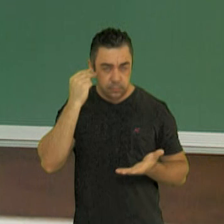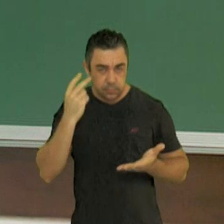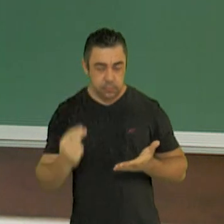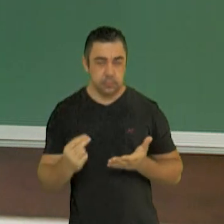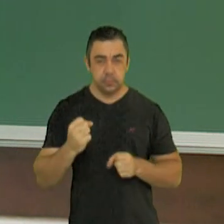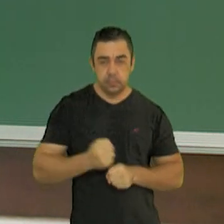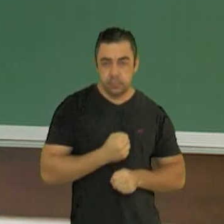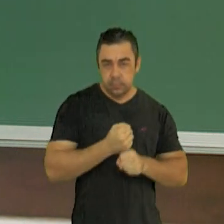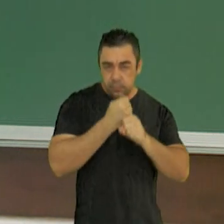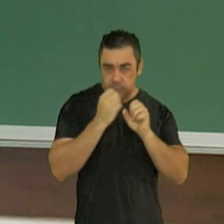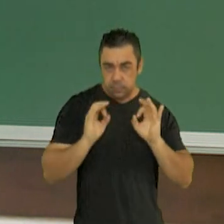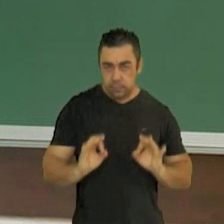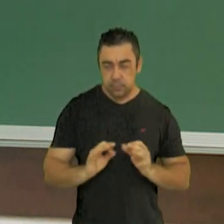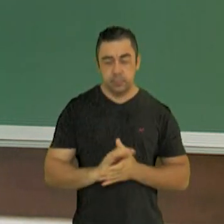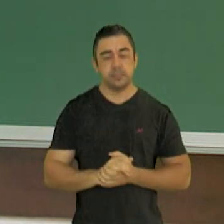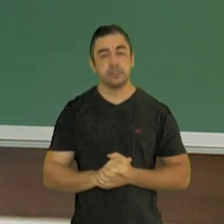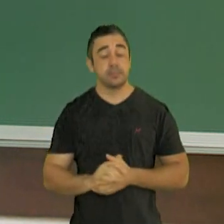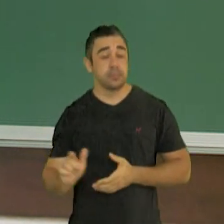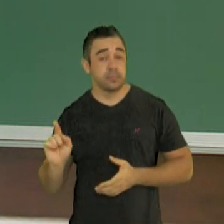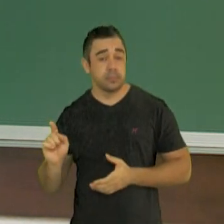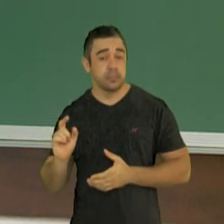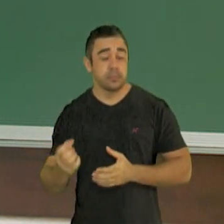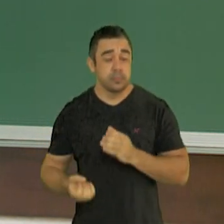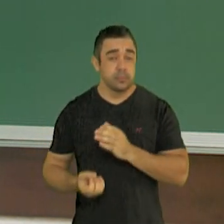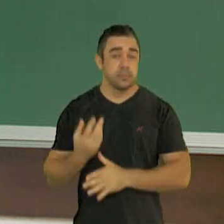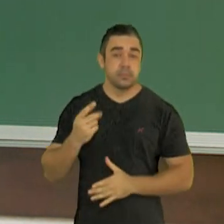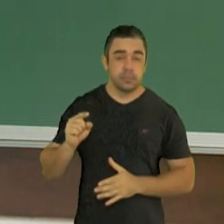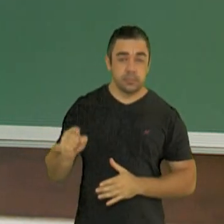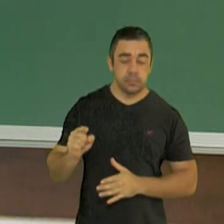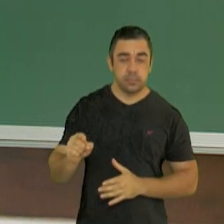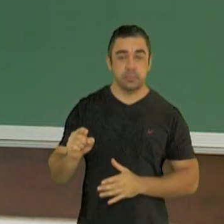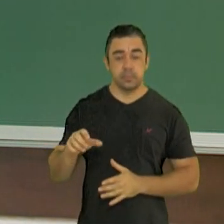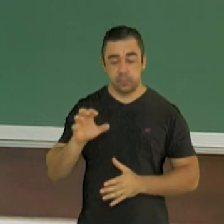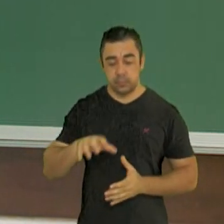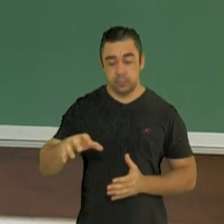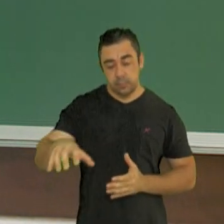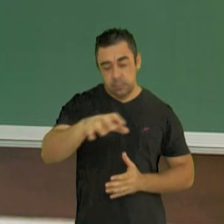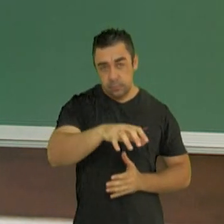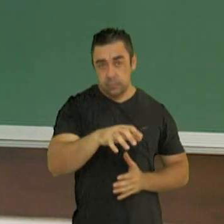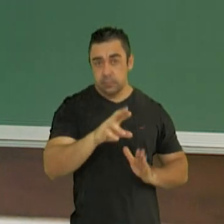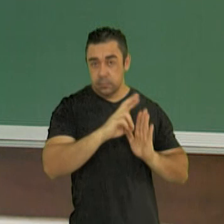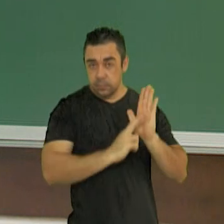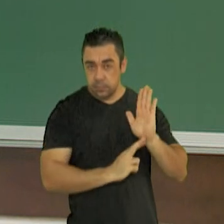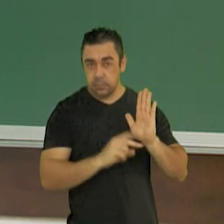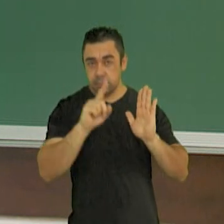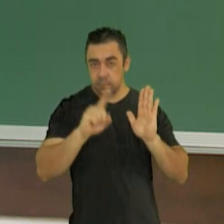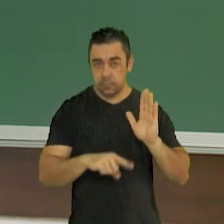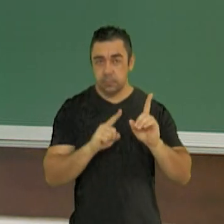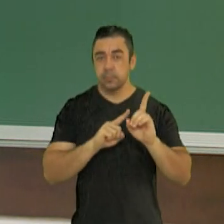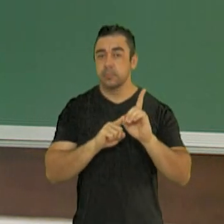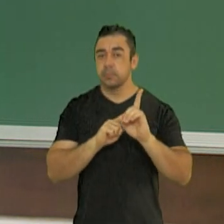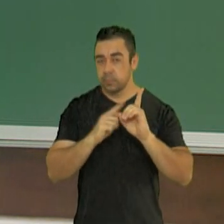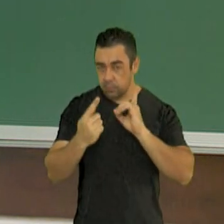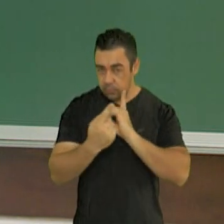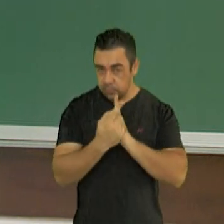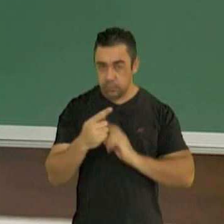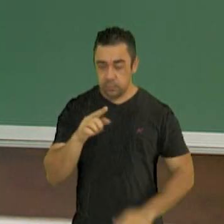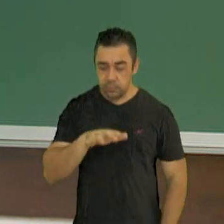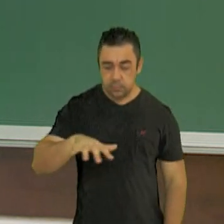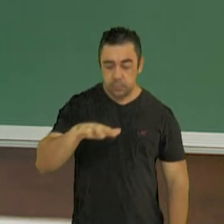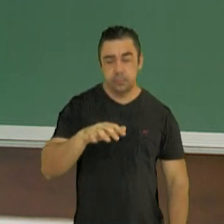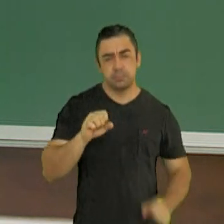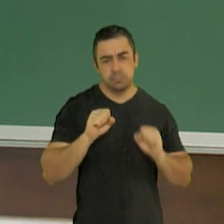as construídas. E essa formação espacial, via de regra, ela é geograficamente localizada, né? Pode